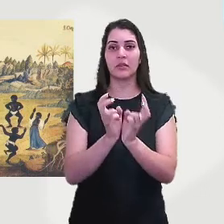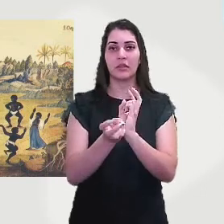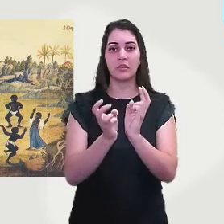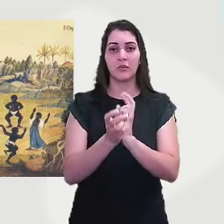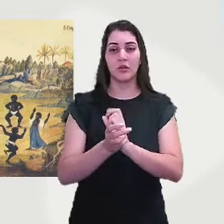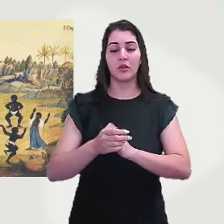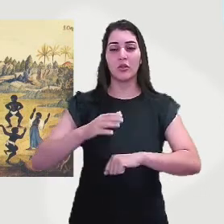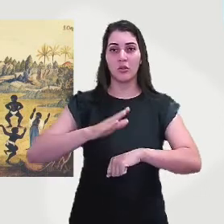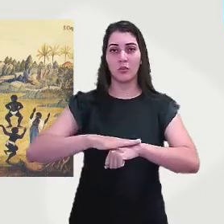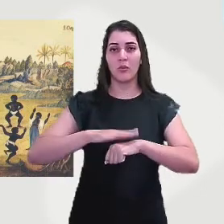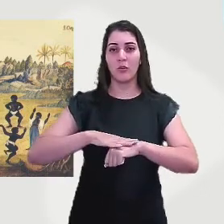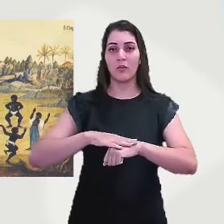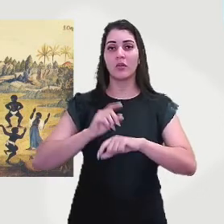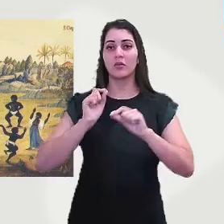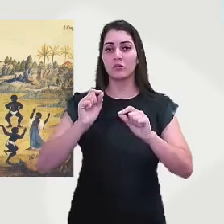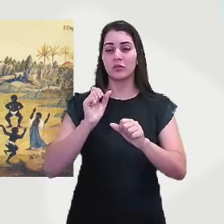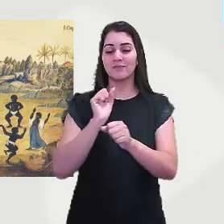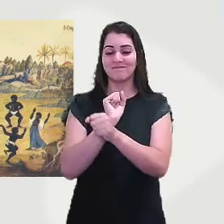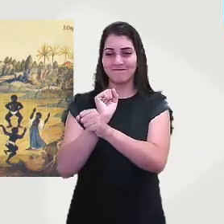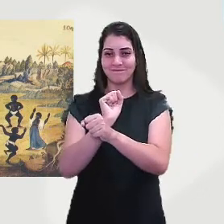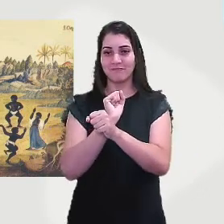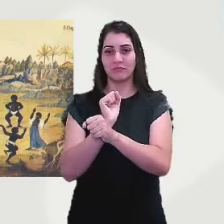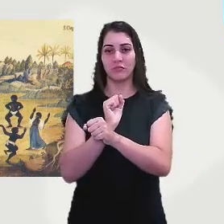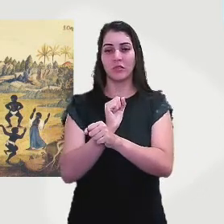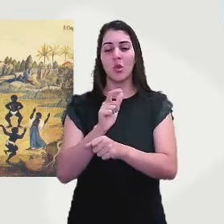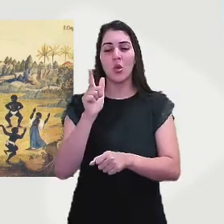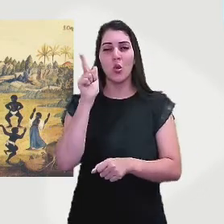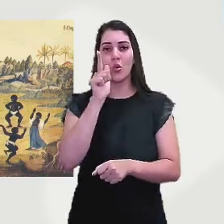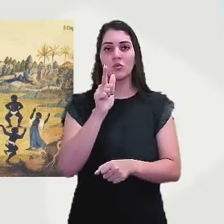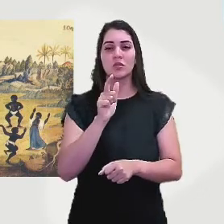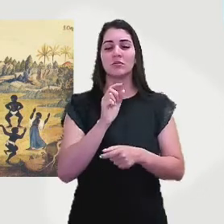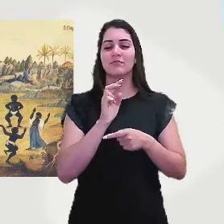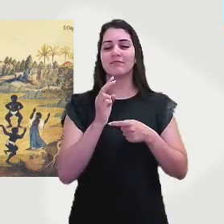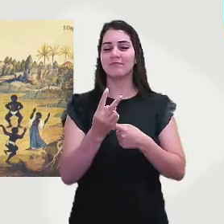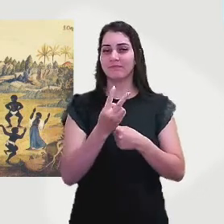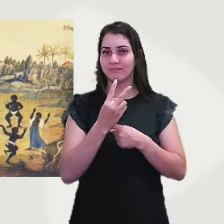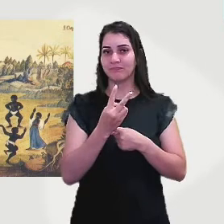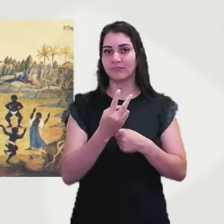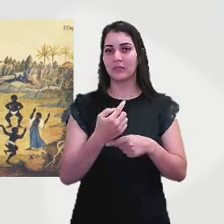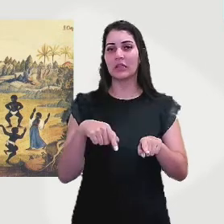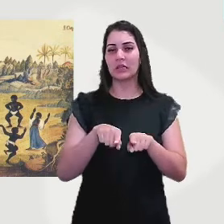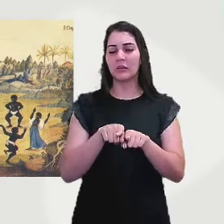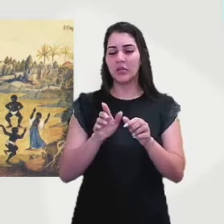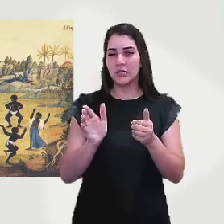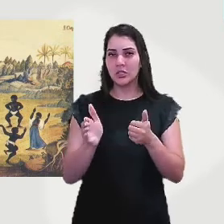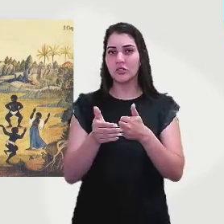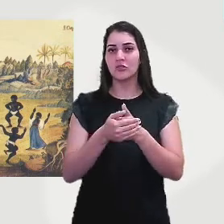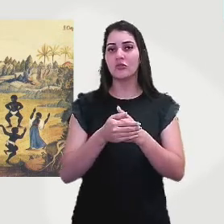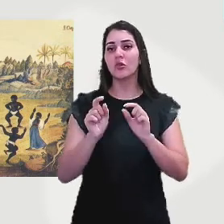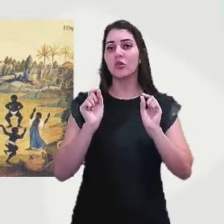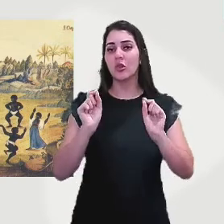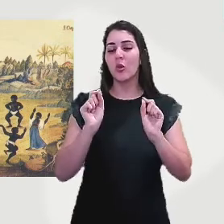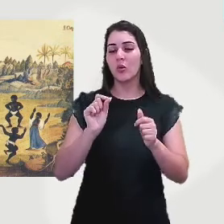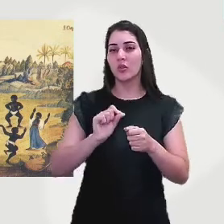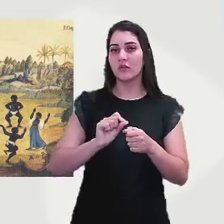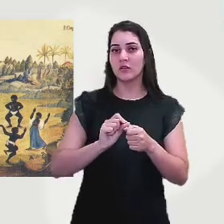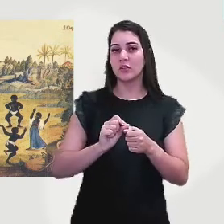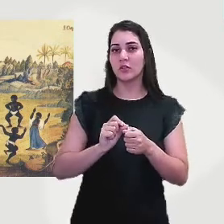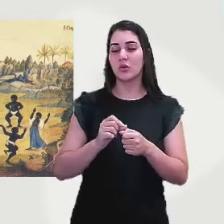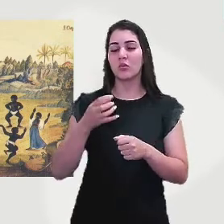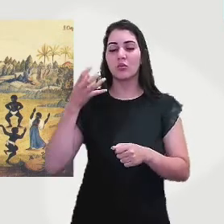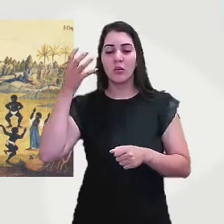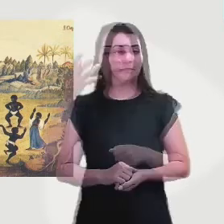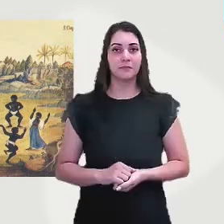Eles conseguiam um modo de se defender, conseguiram um modo de camuflar o que eles estavam fazendo, com as músicas, com a batida